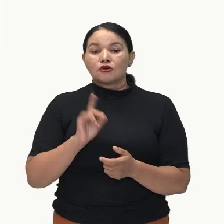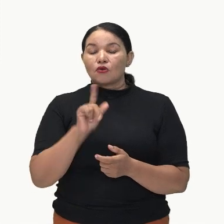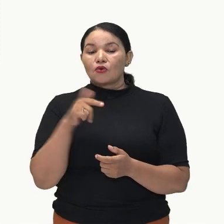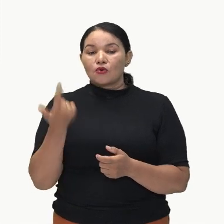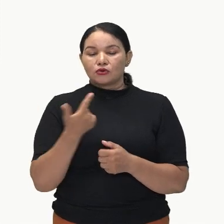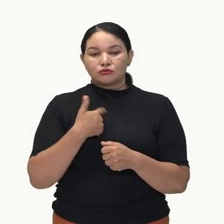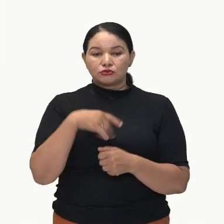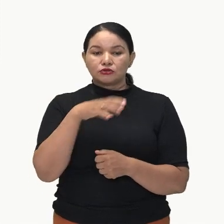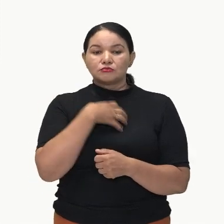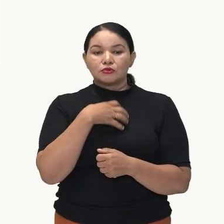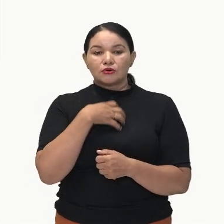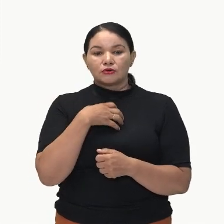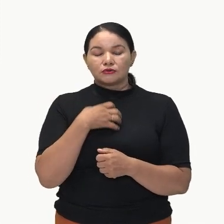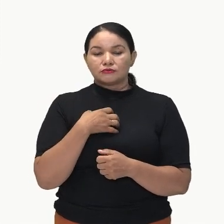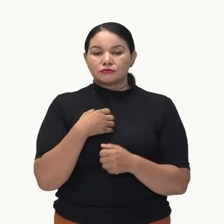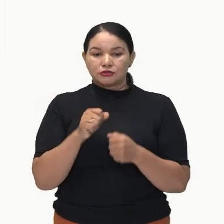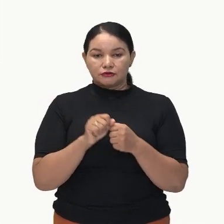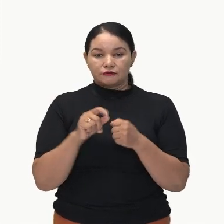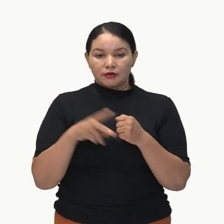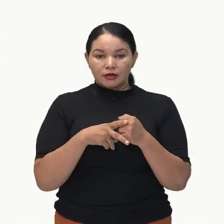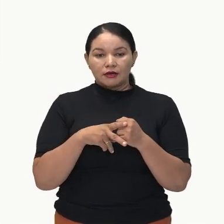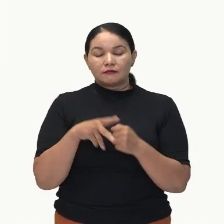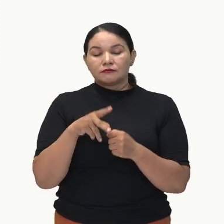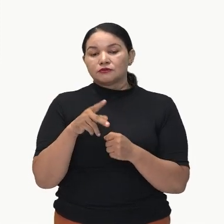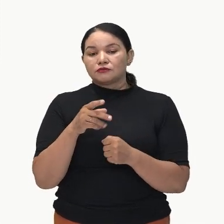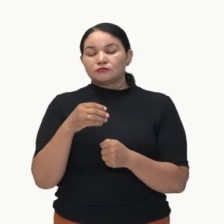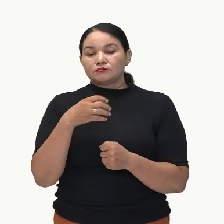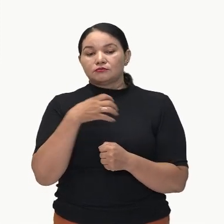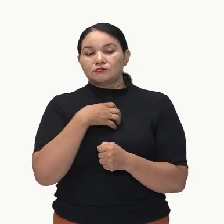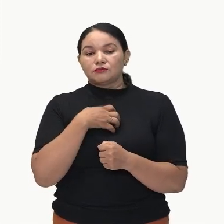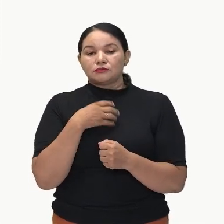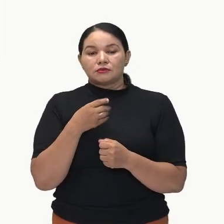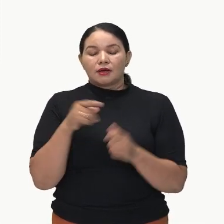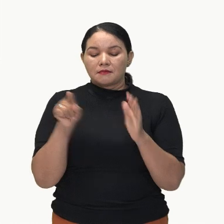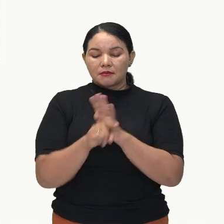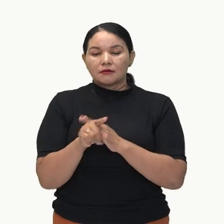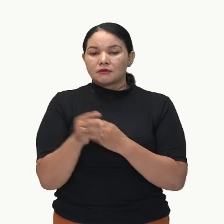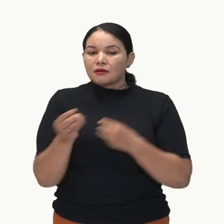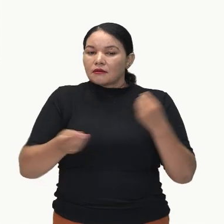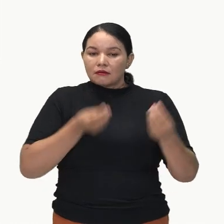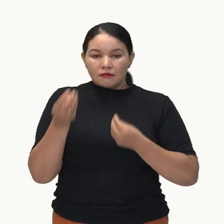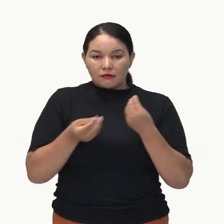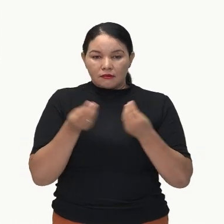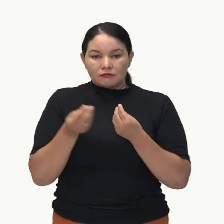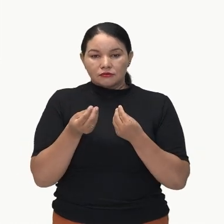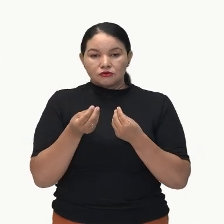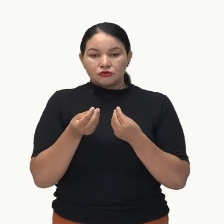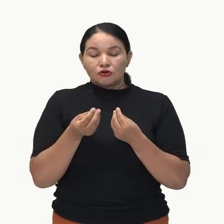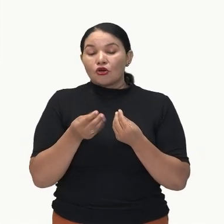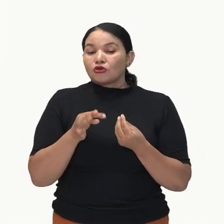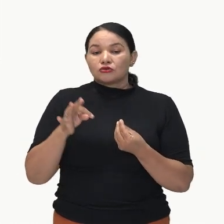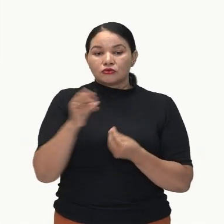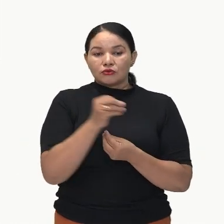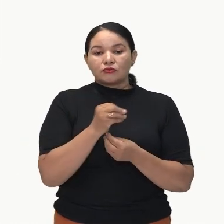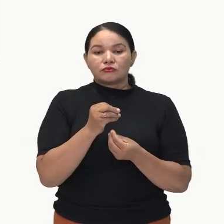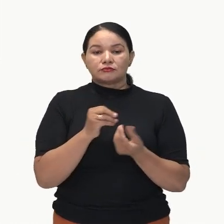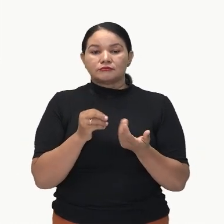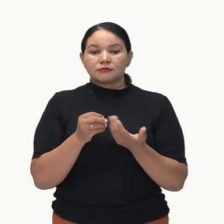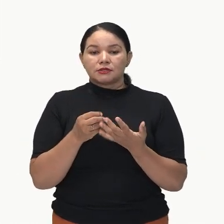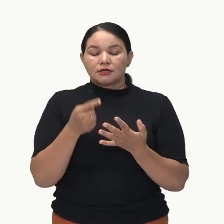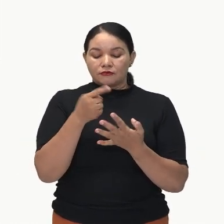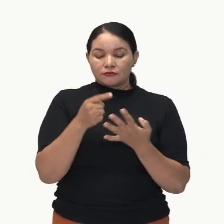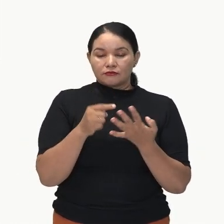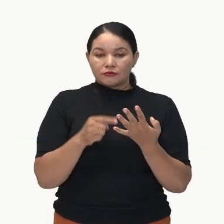de modo, que vai responder a pergunta como. Então, todos os advérbios terminados em